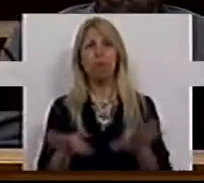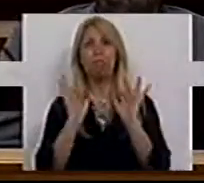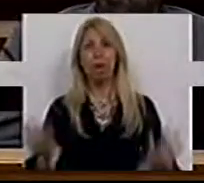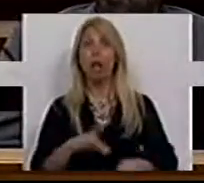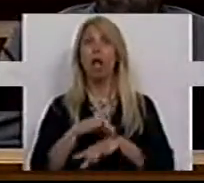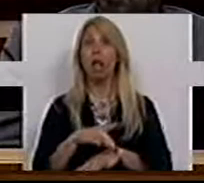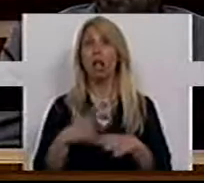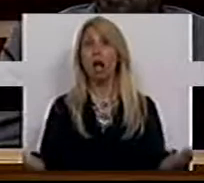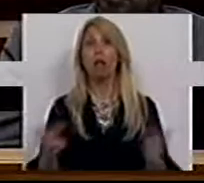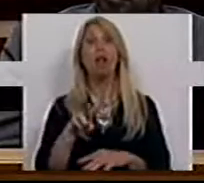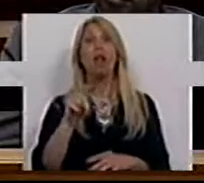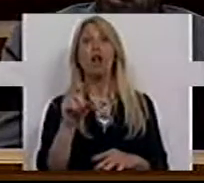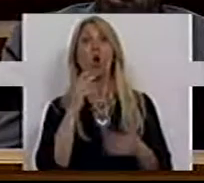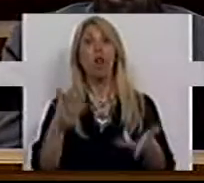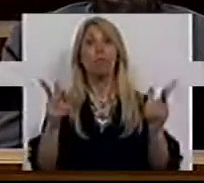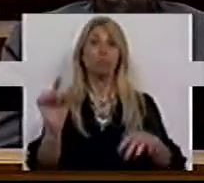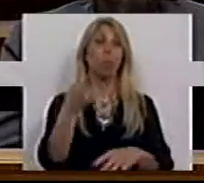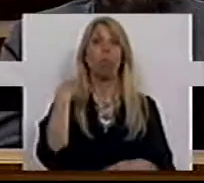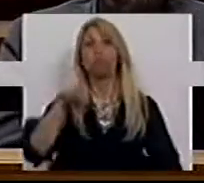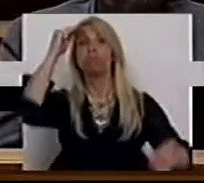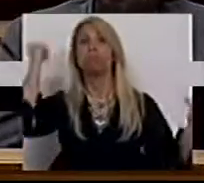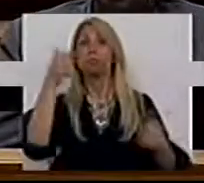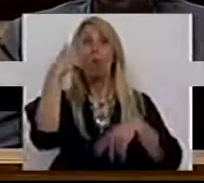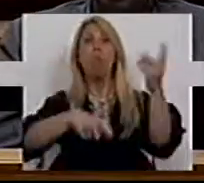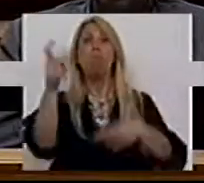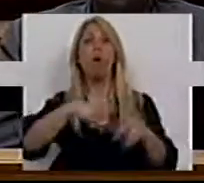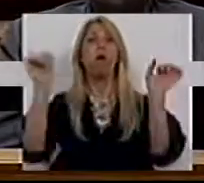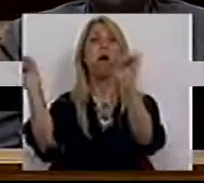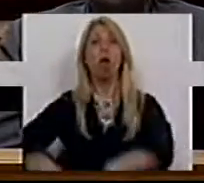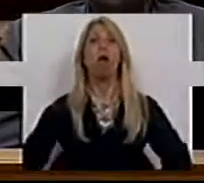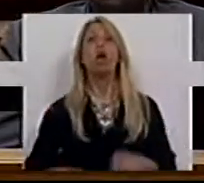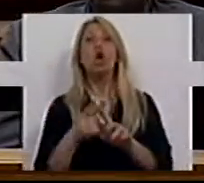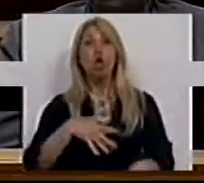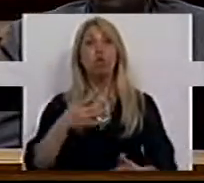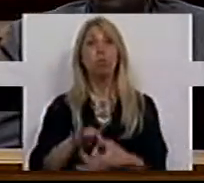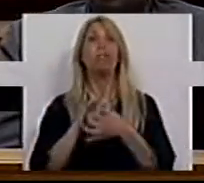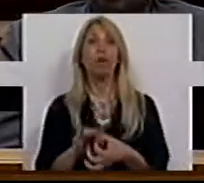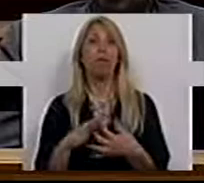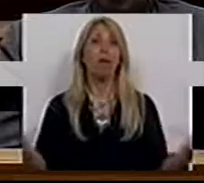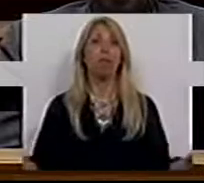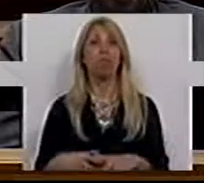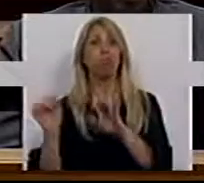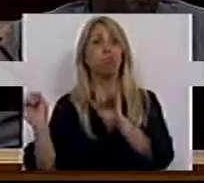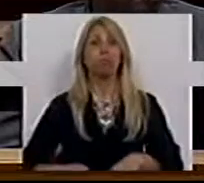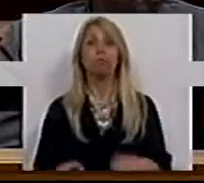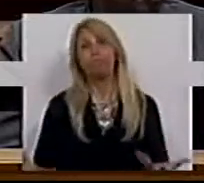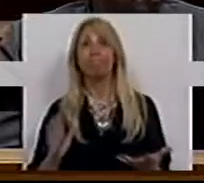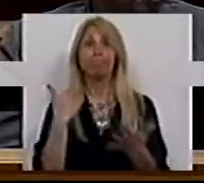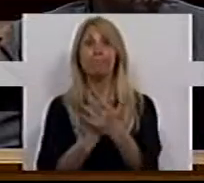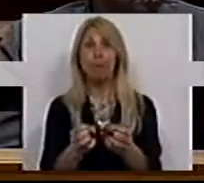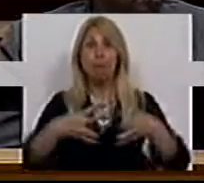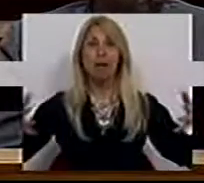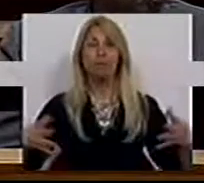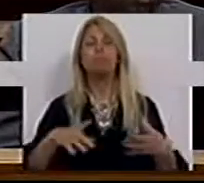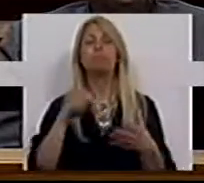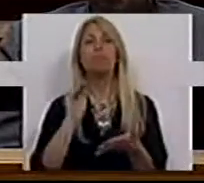seu neoliberalismo, é uma Europa que esqueceu os povos, que pôs a solidariedade no bolso, é uma Europa que produz pobres.